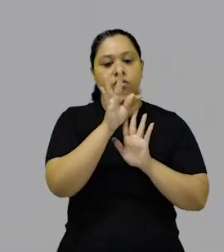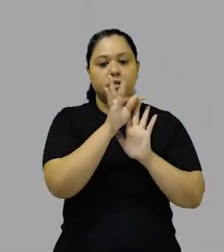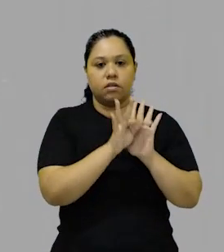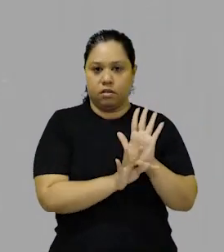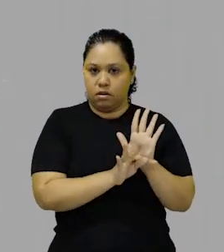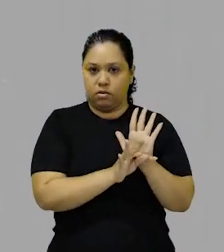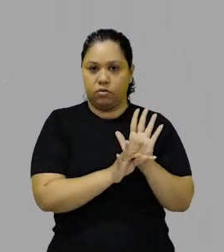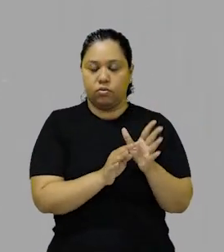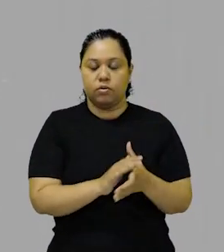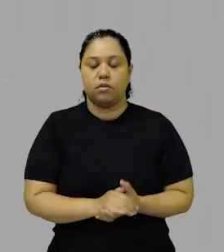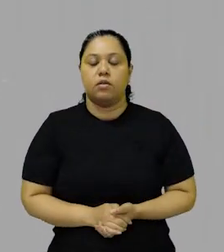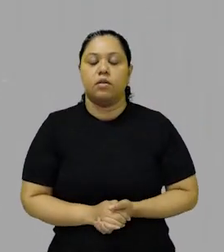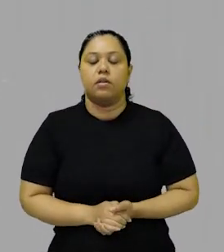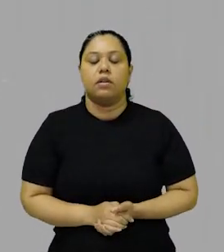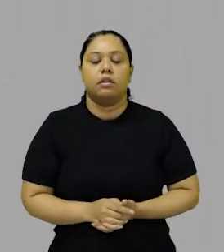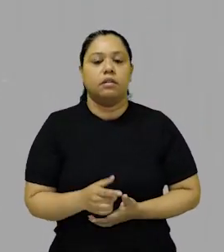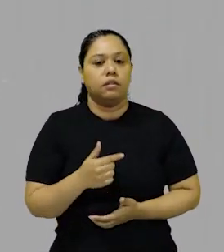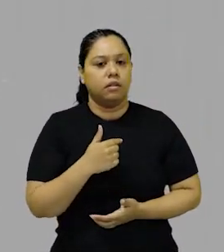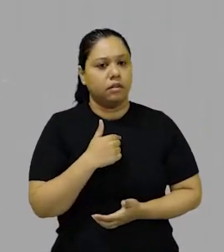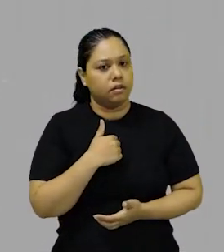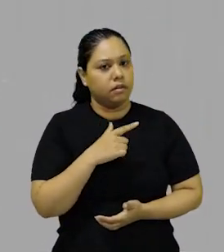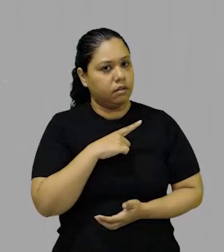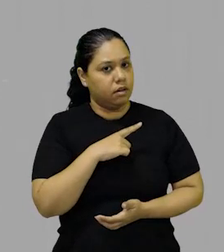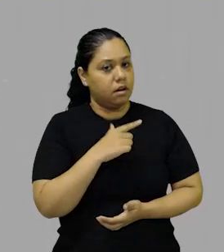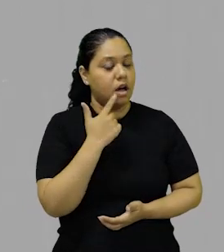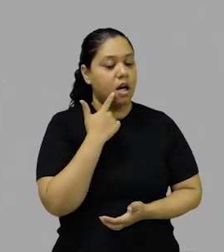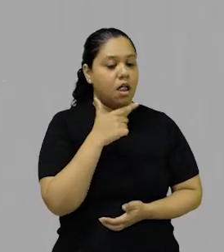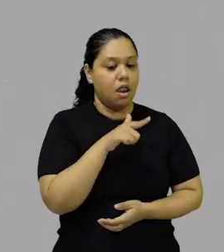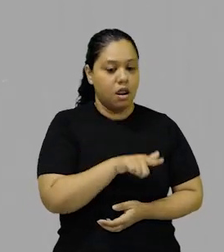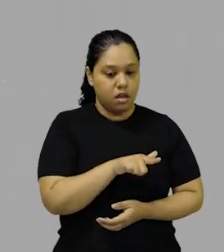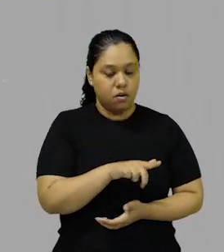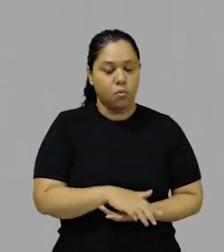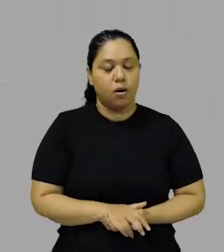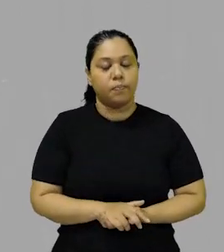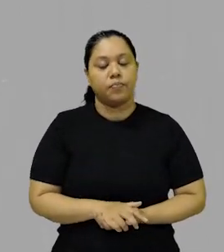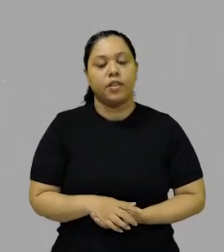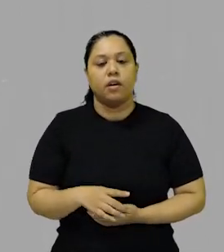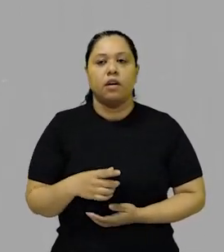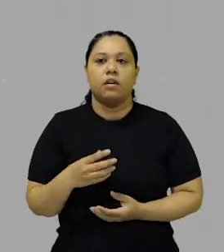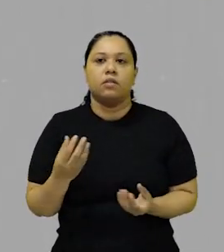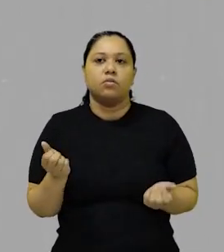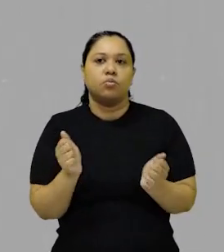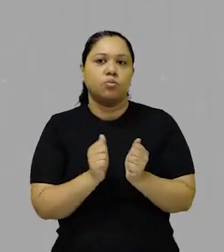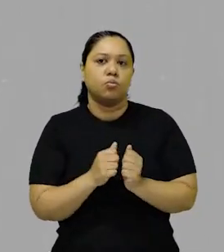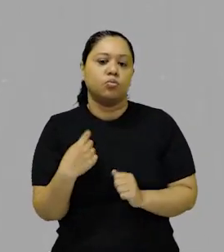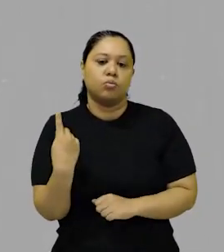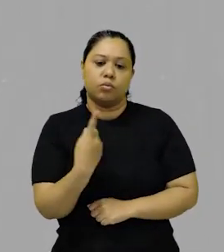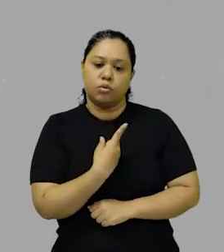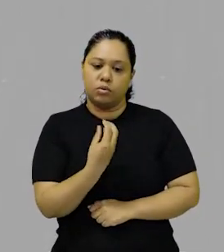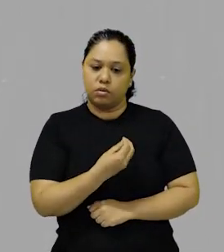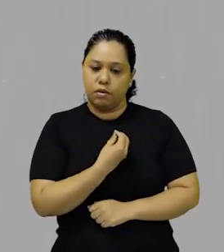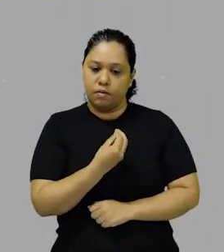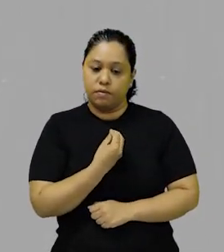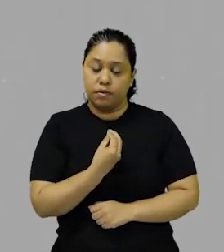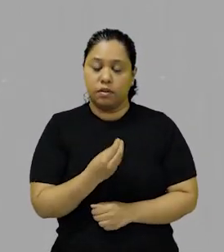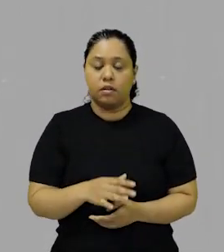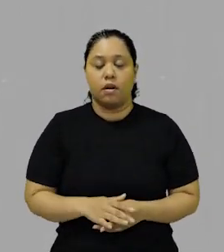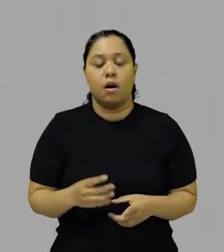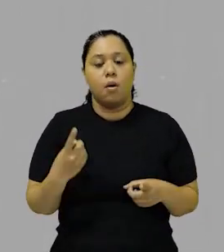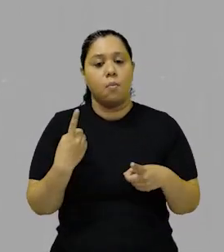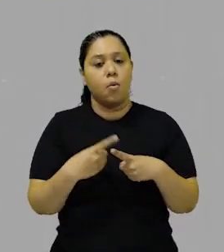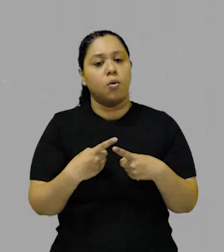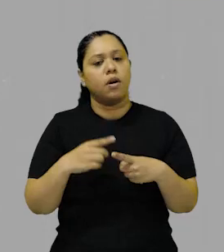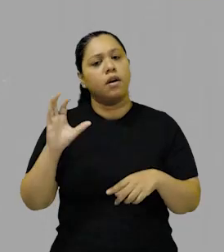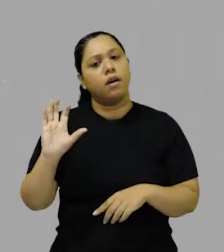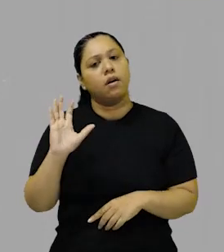trabalham uma língua, um idioma, que faz parte do nosso dia a dia. Por que isso acontece? Porque o mundo hoje em dia é um